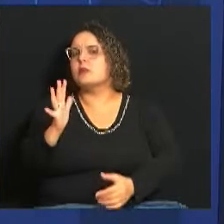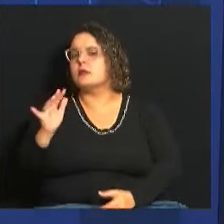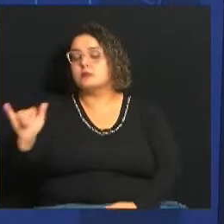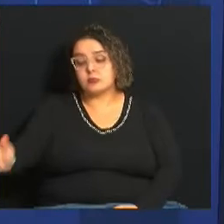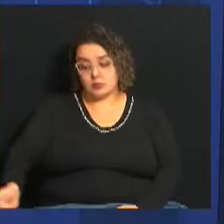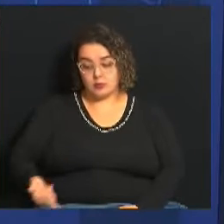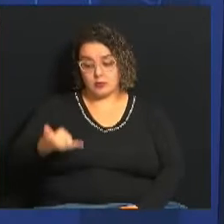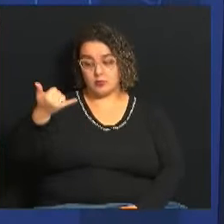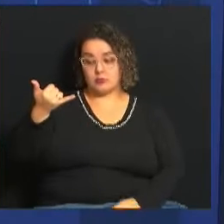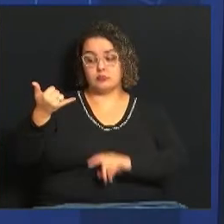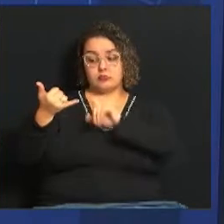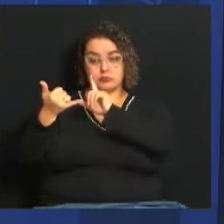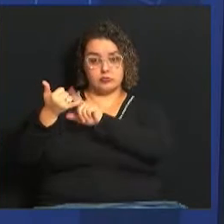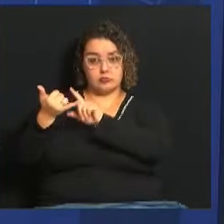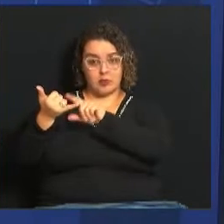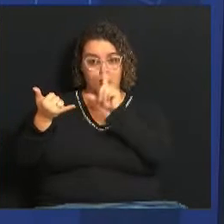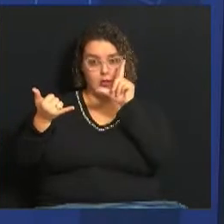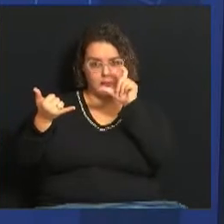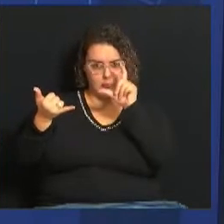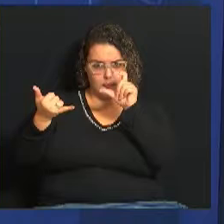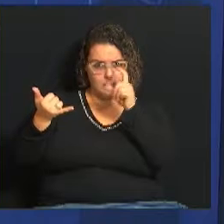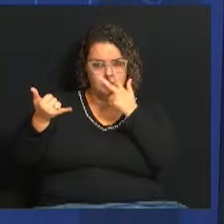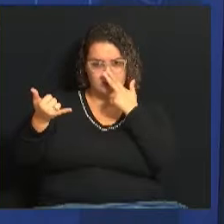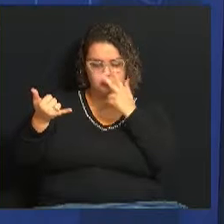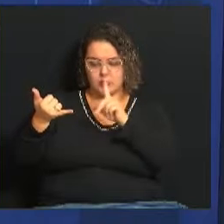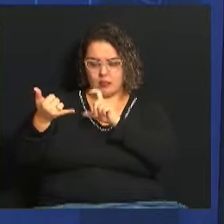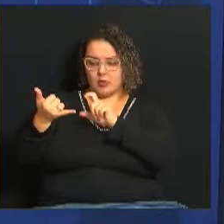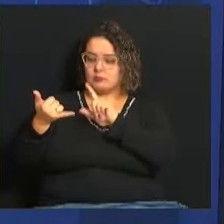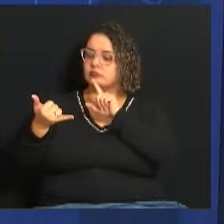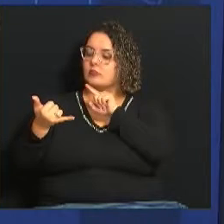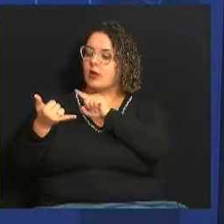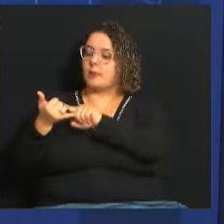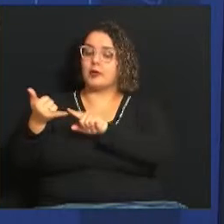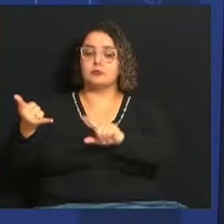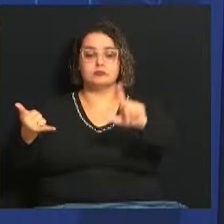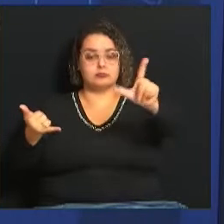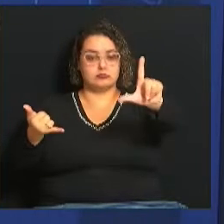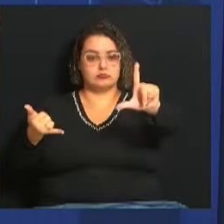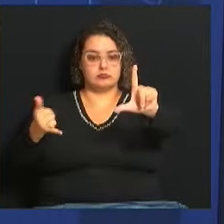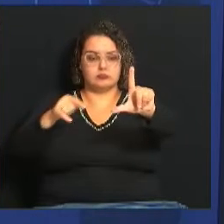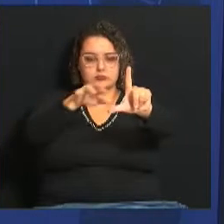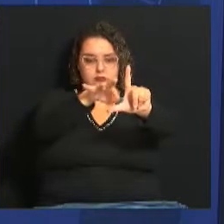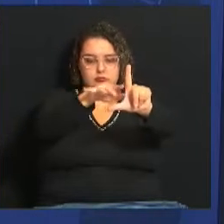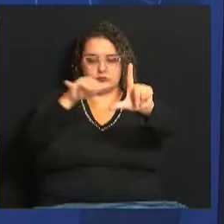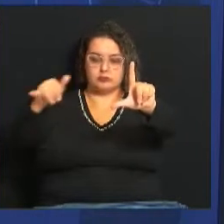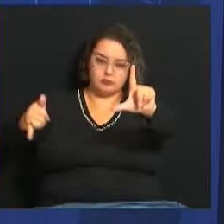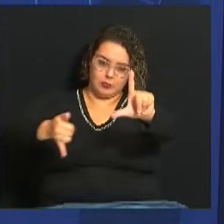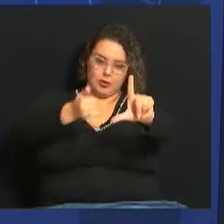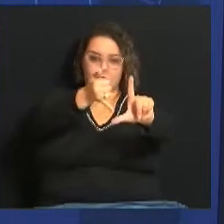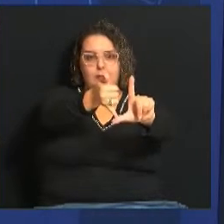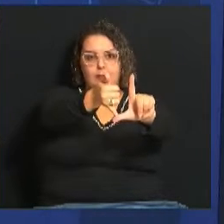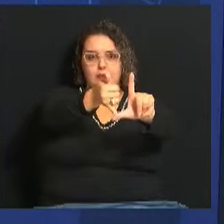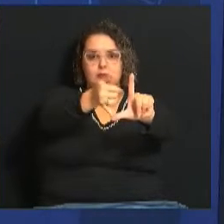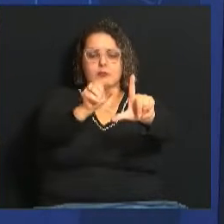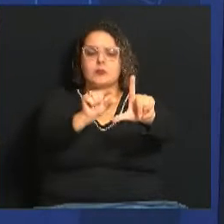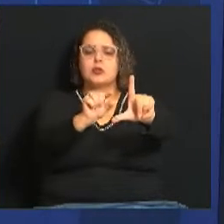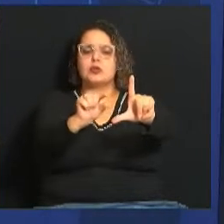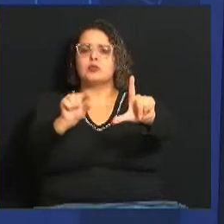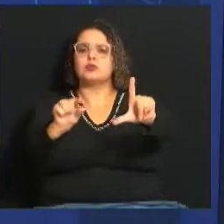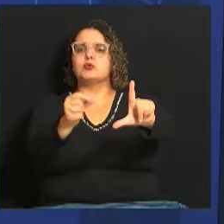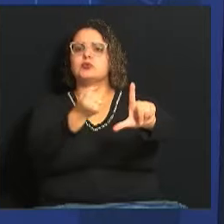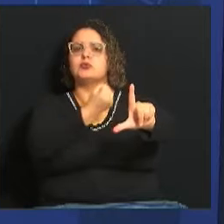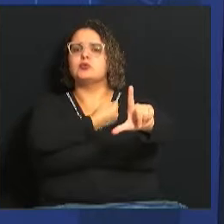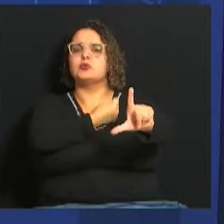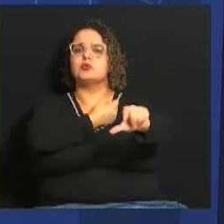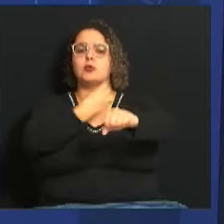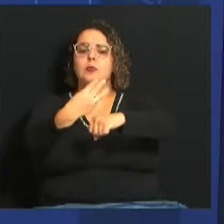Code. Olha só, estou apontando aqui para ele. Tá com o seu celular aí perto? Então abre a câmera como se fosse tirar uma foto. E você